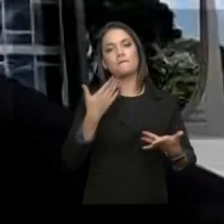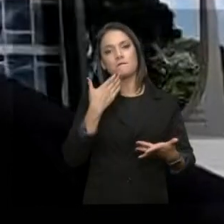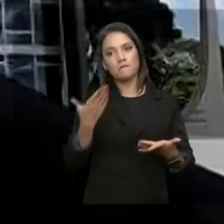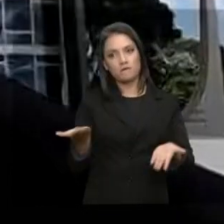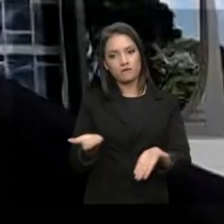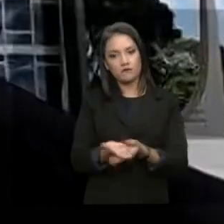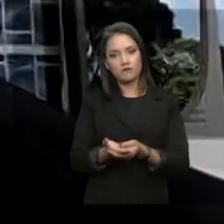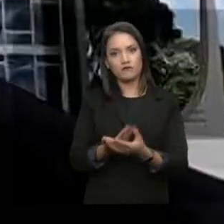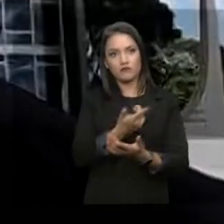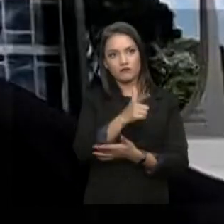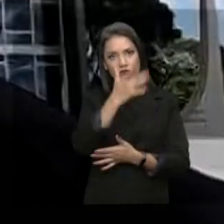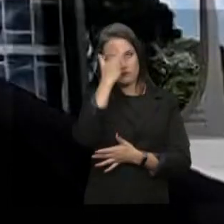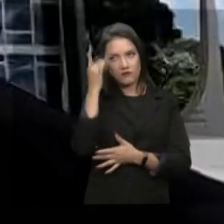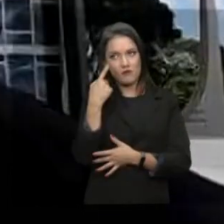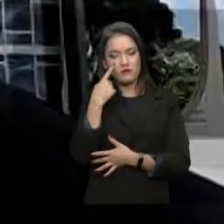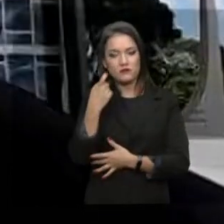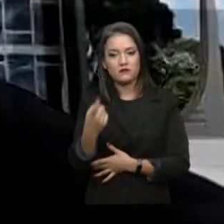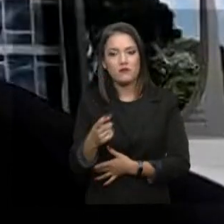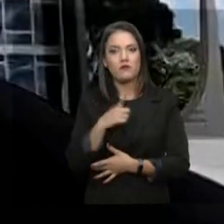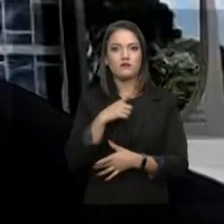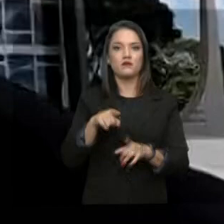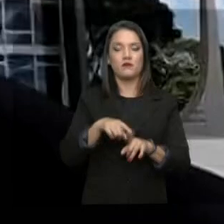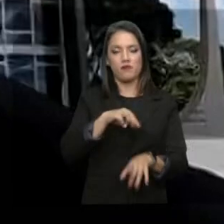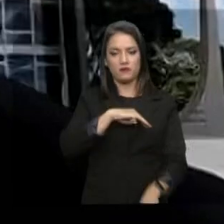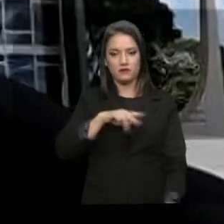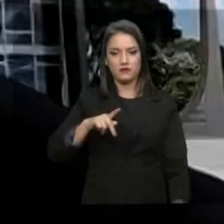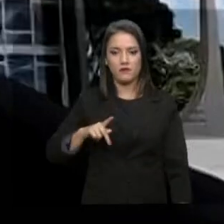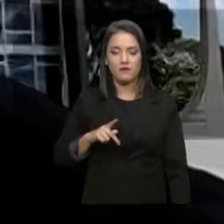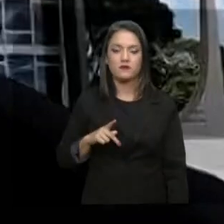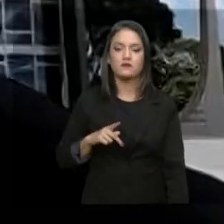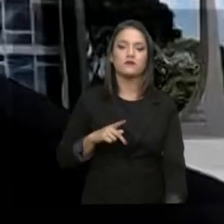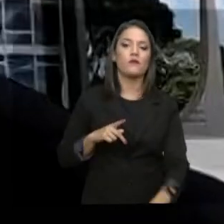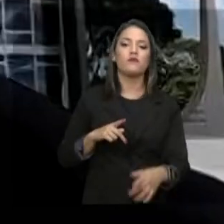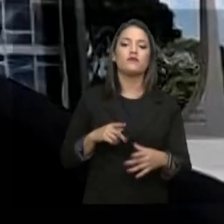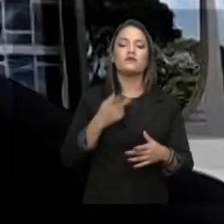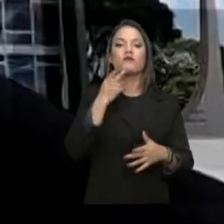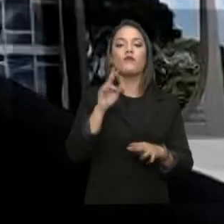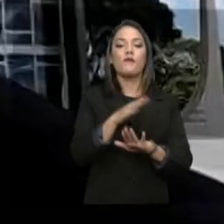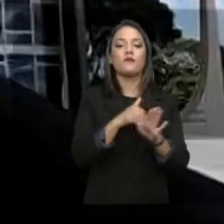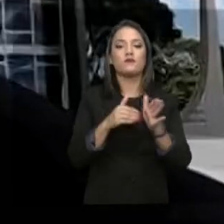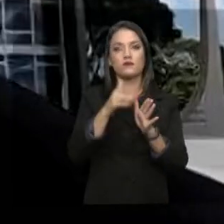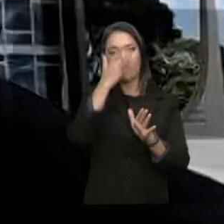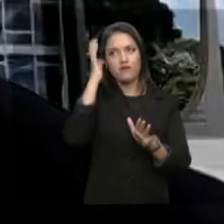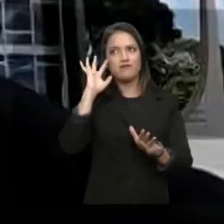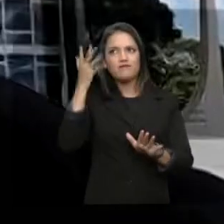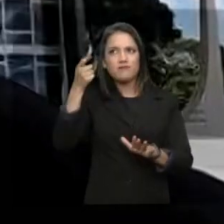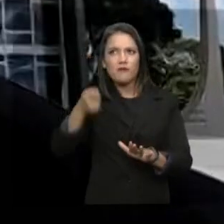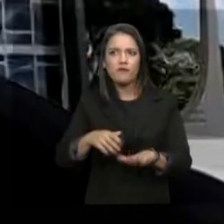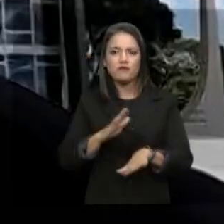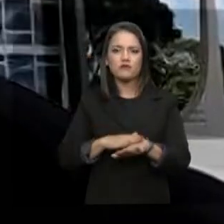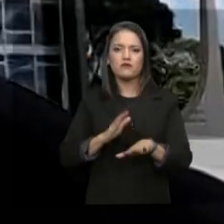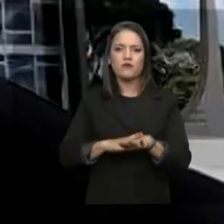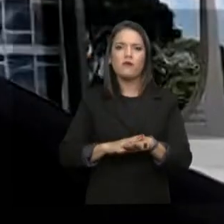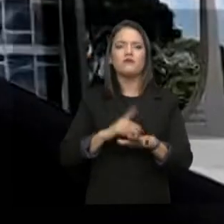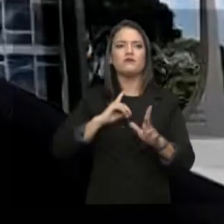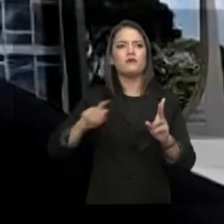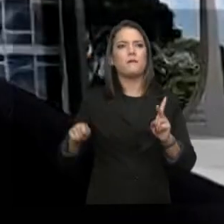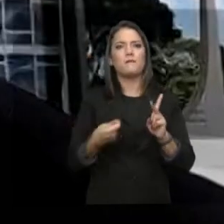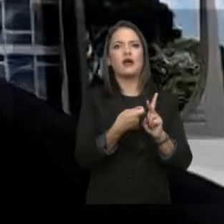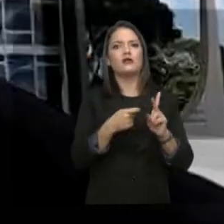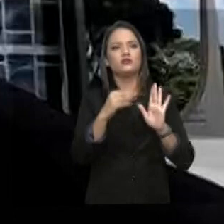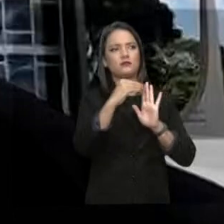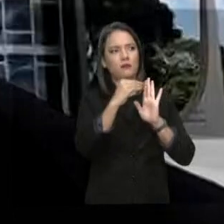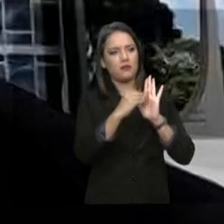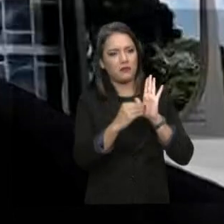proposta por terceiro juridicamente interessado pelo Ministério Público, onde citasse todos os que, no momento da decisão, figuravam como parte no